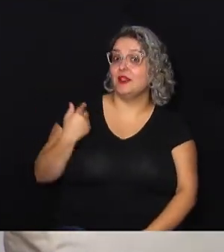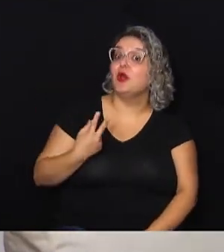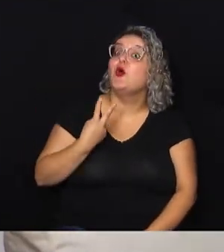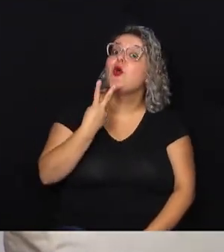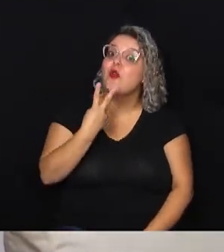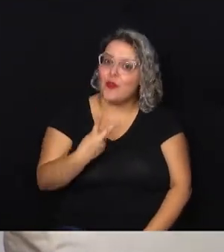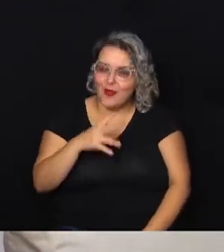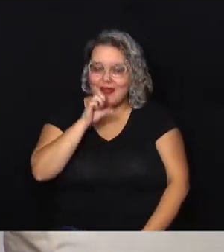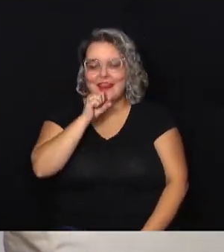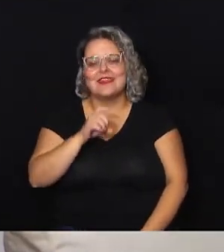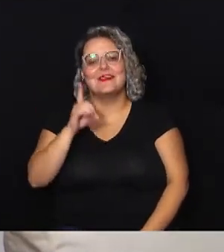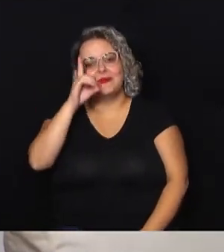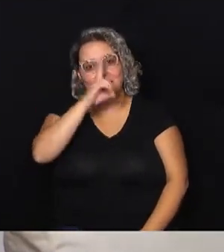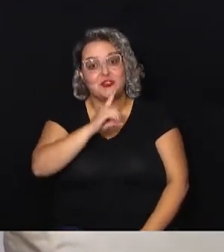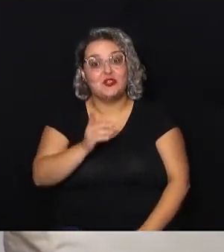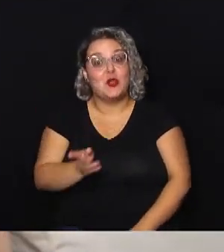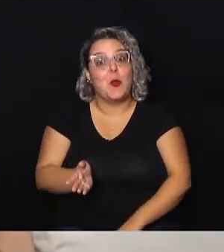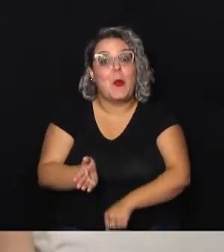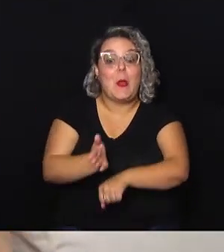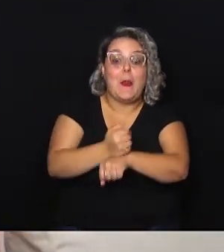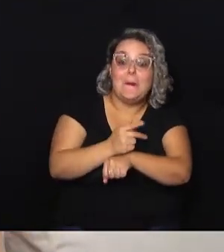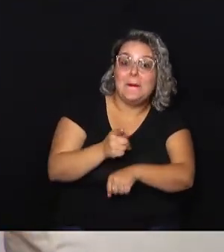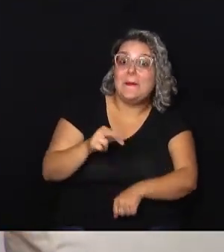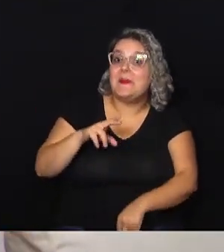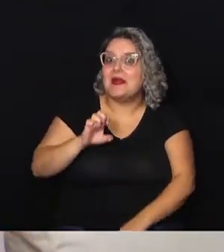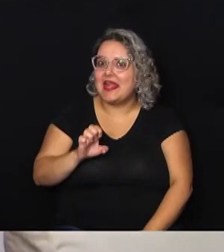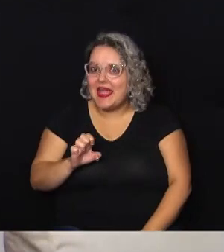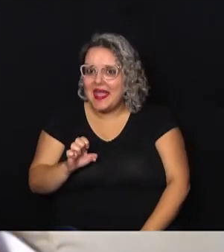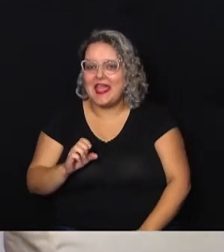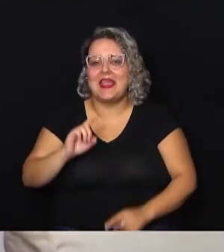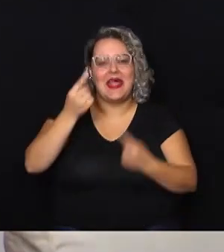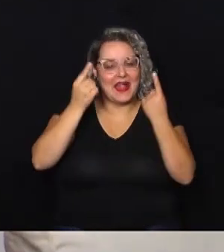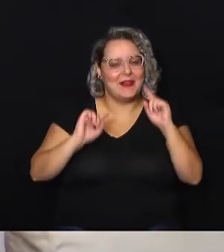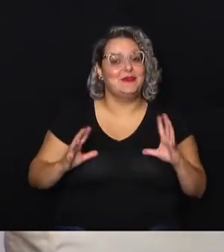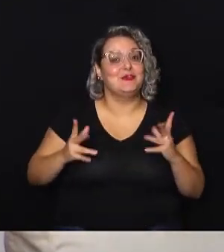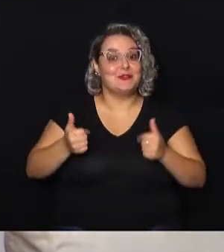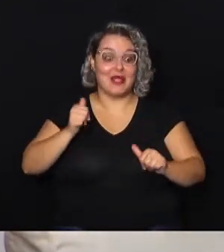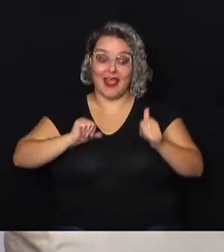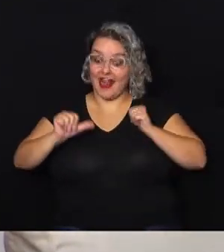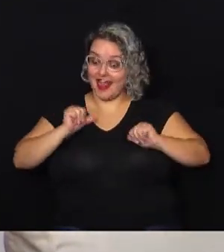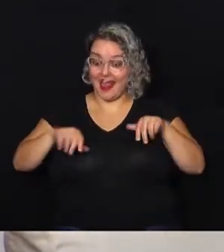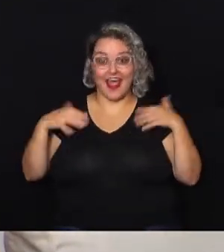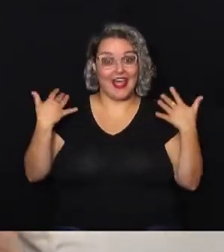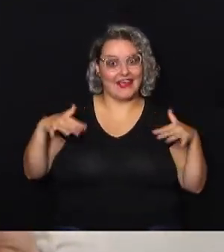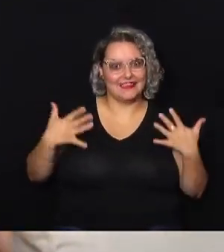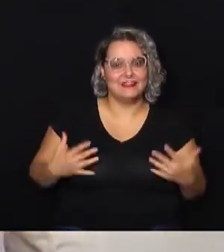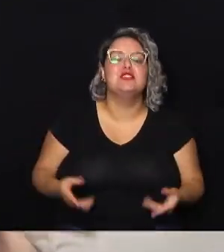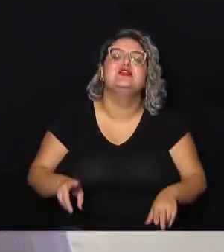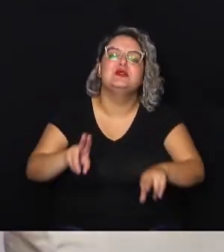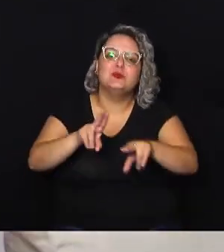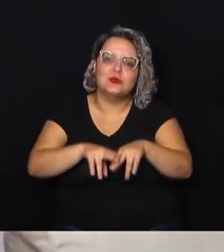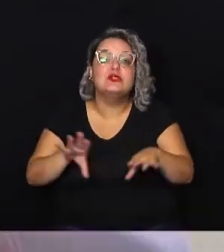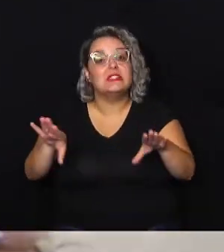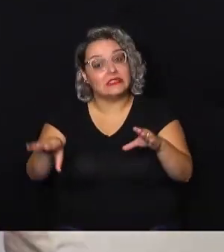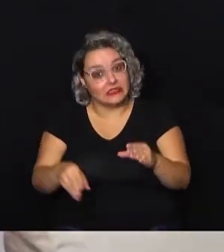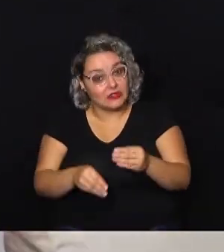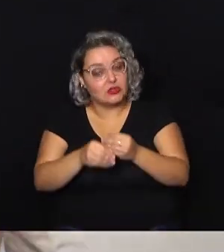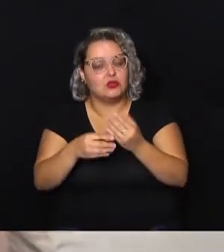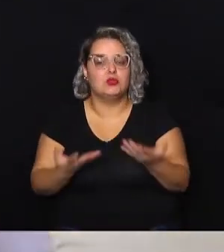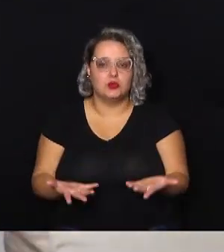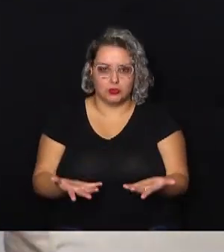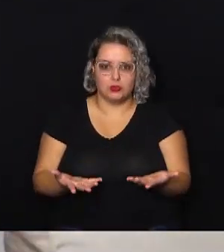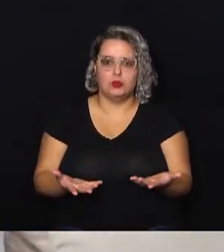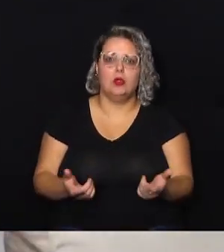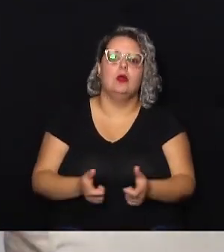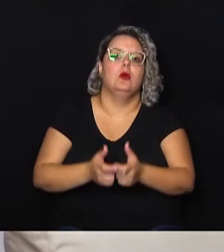de pré-Carnaval, é que está todo mundo ansioso e por isso também esse incremento, né? Houve um aumento de